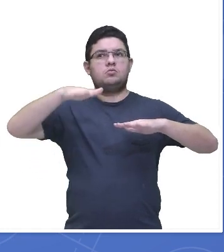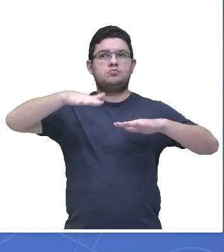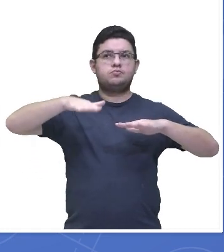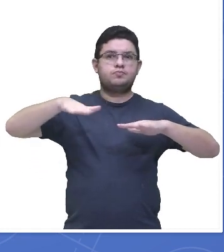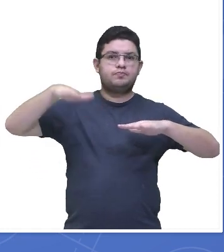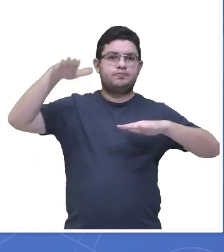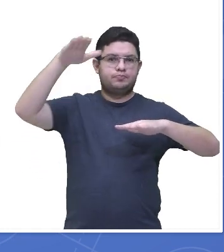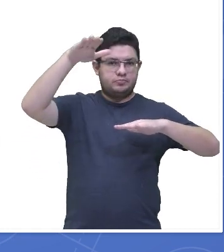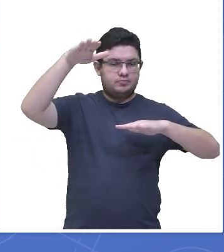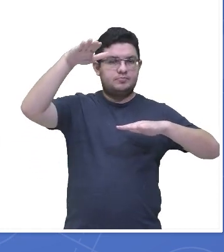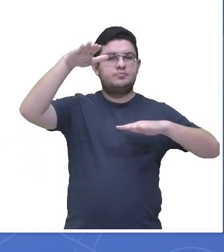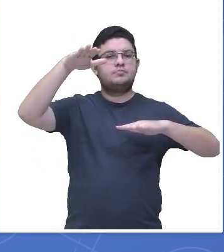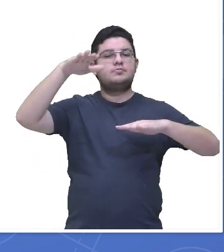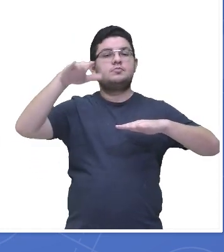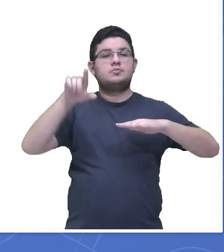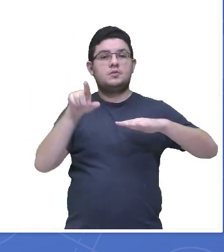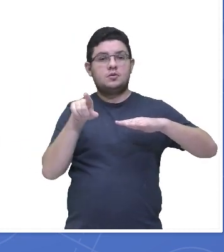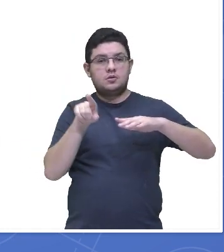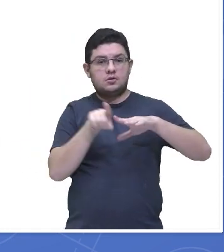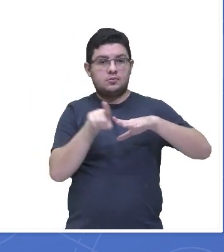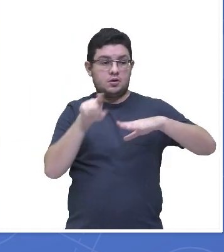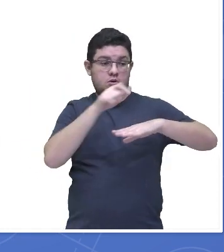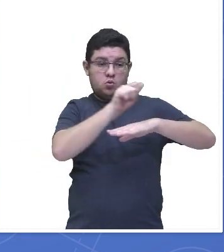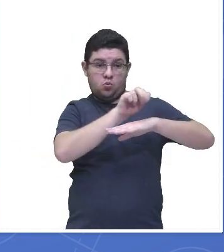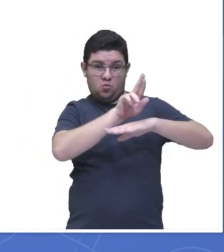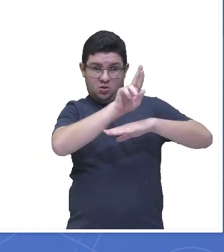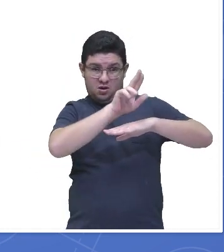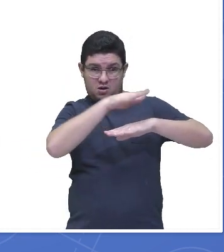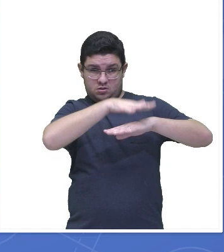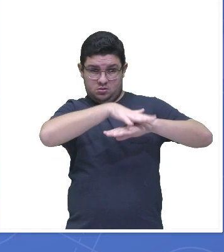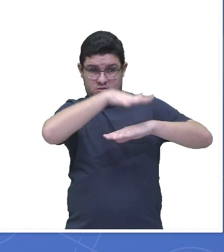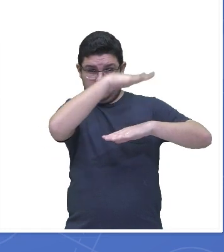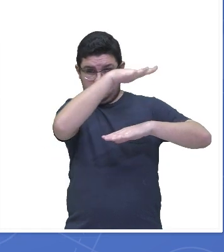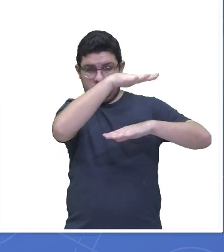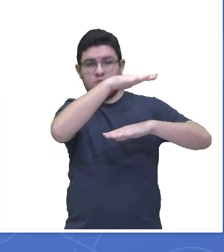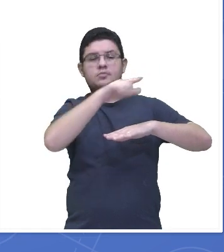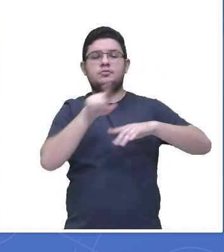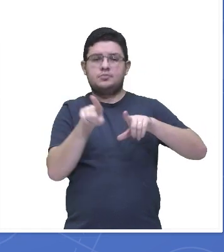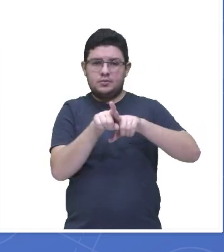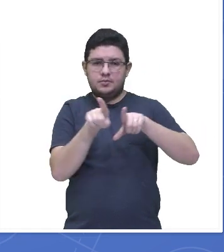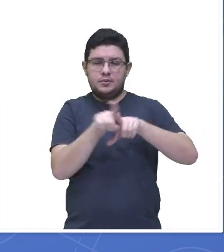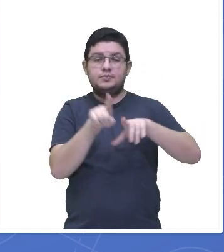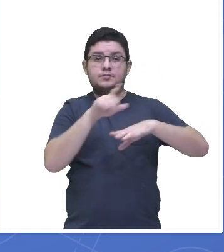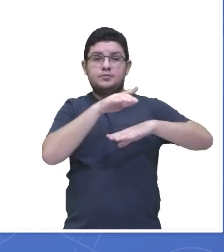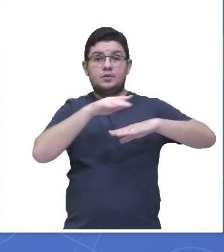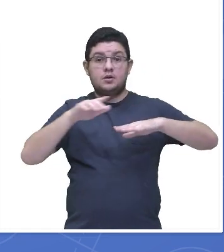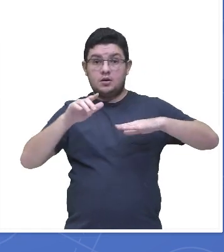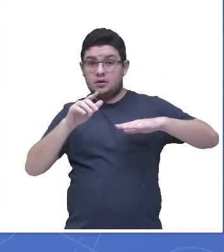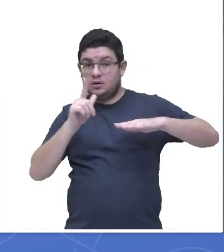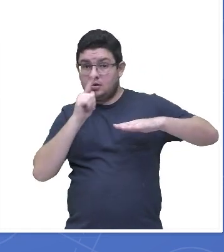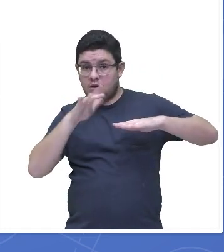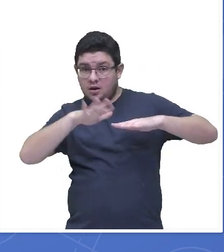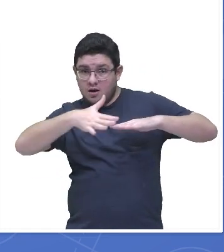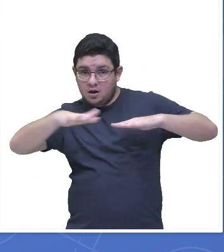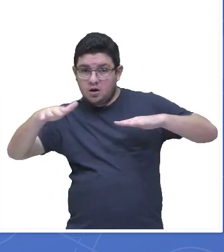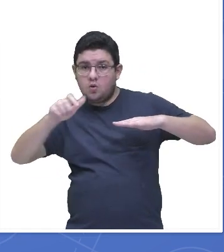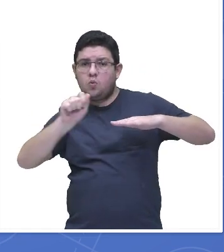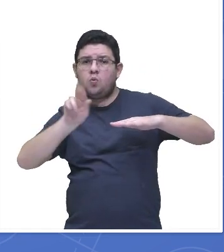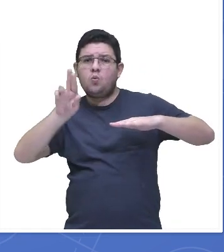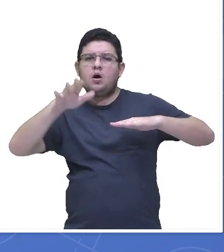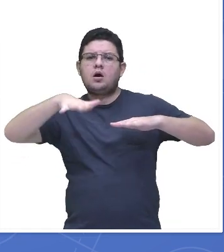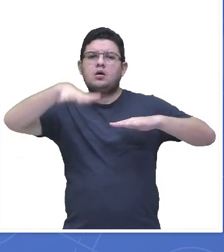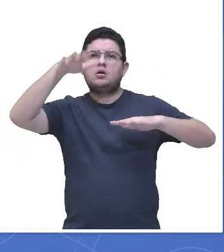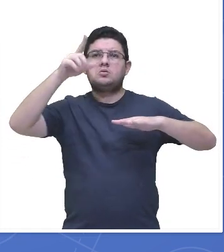acima da superfície da água. O ar que está acima da superfície da água, ele durante o dia, ele é mais ameno, é mais